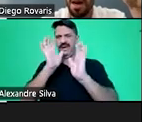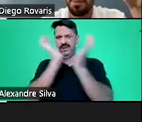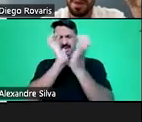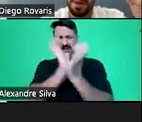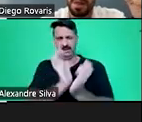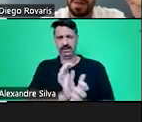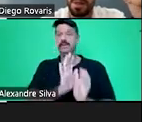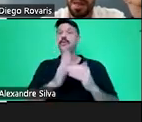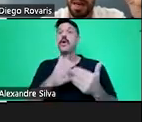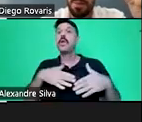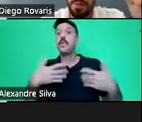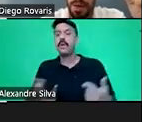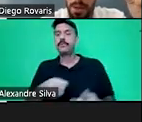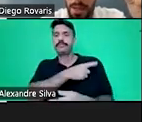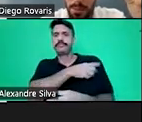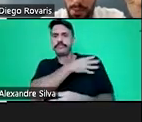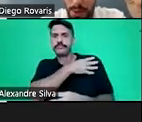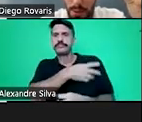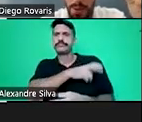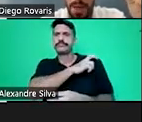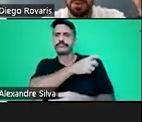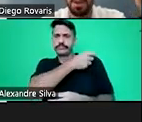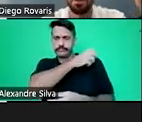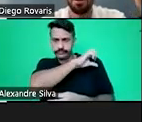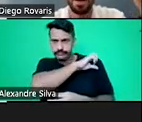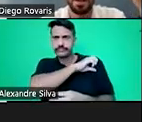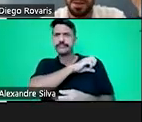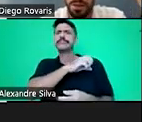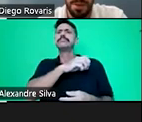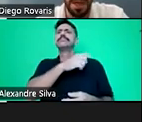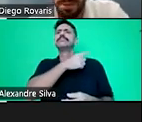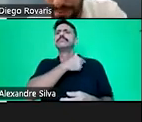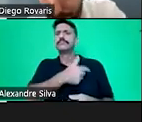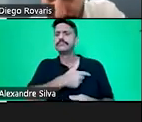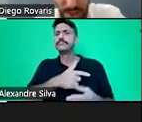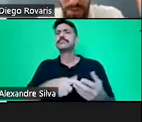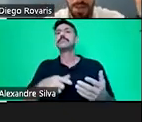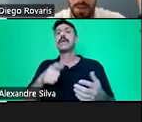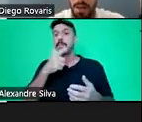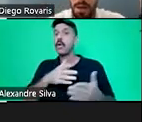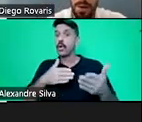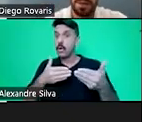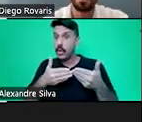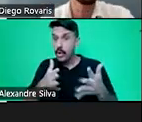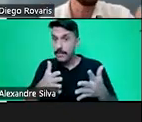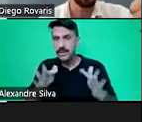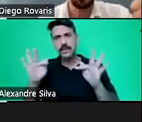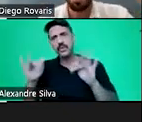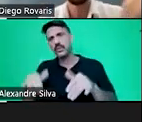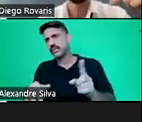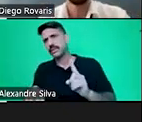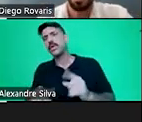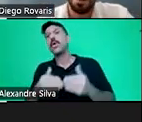vê que a prevalência de TDAH é muito maior sempre nos incompletos. Então, começa o ensino médio e não termina, começa o